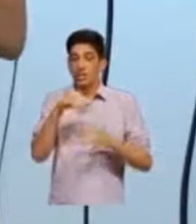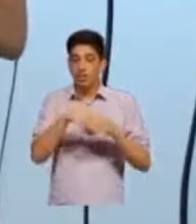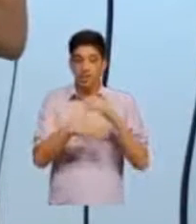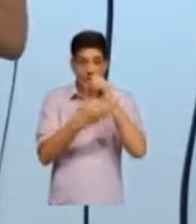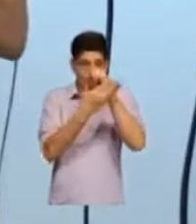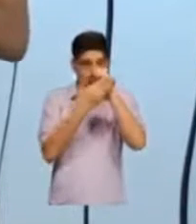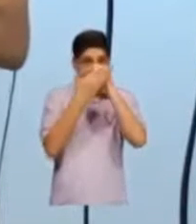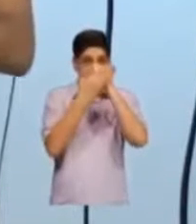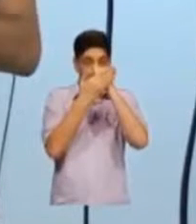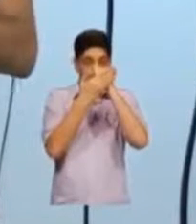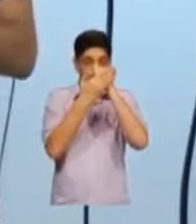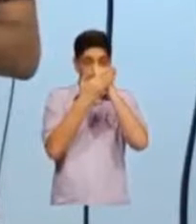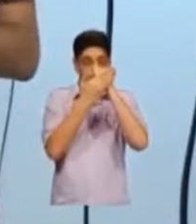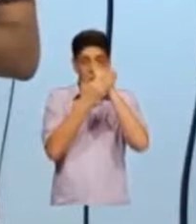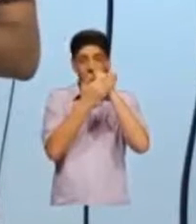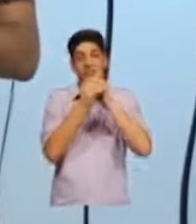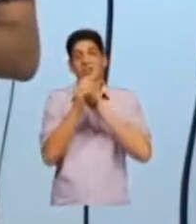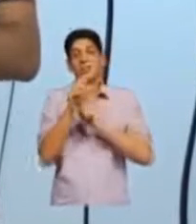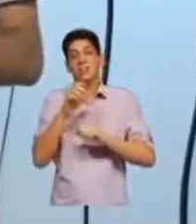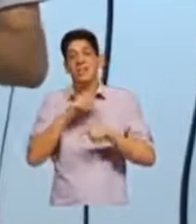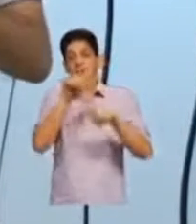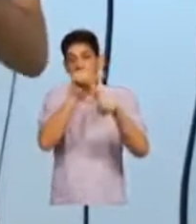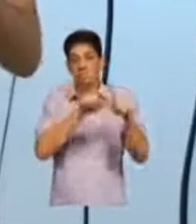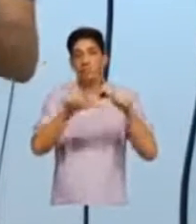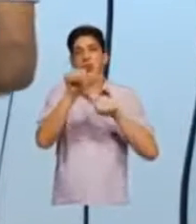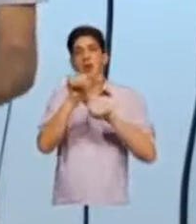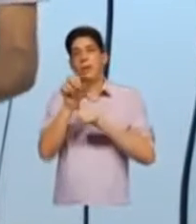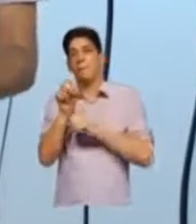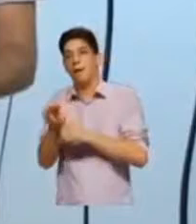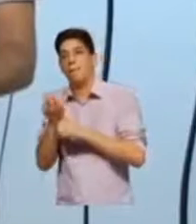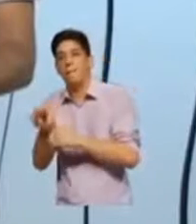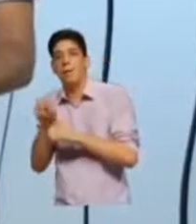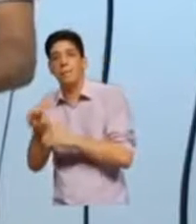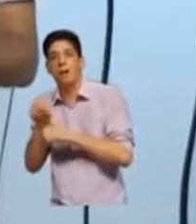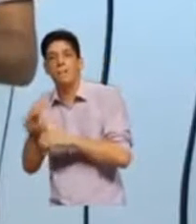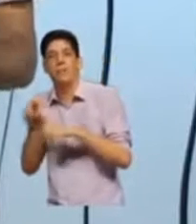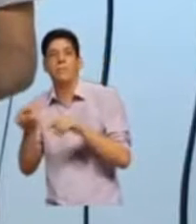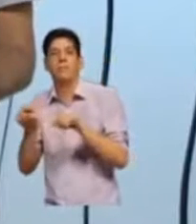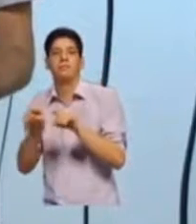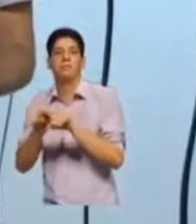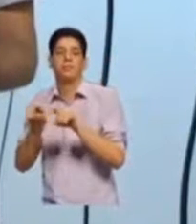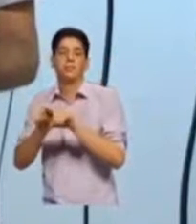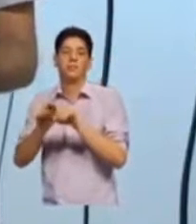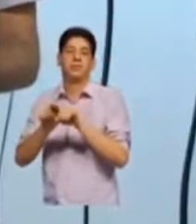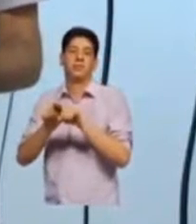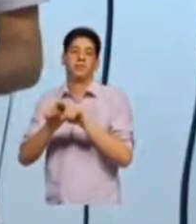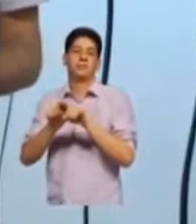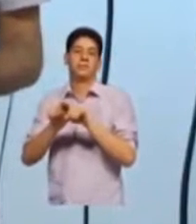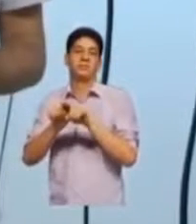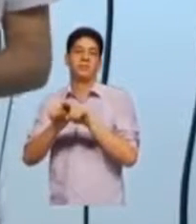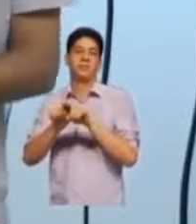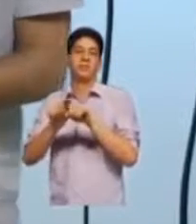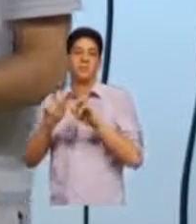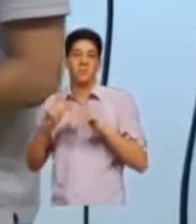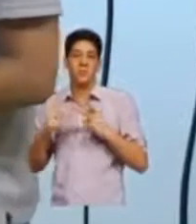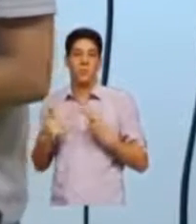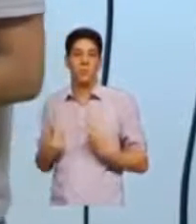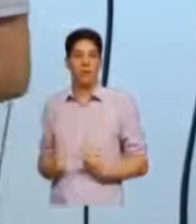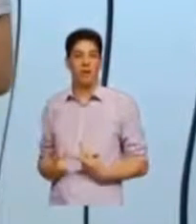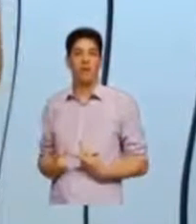mesmo tempo que esse vírus da ave ocorreu uma mutação e ele passou então a mutar, a parasitar o